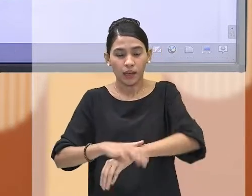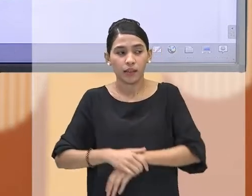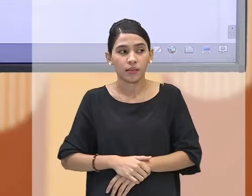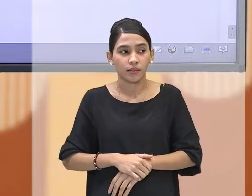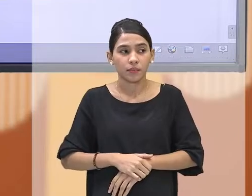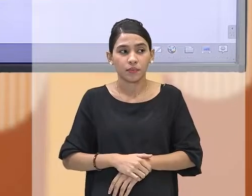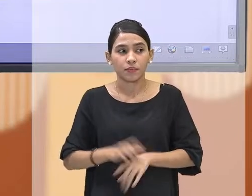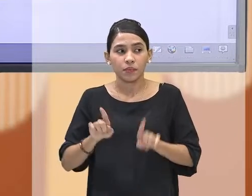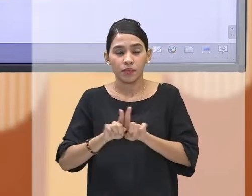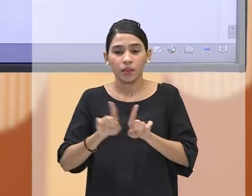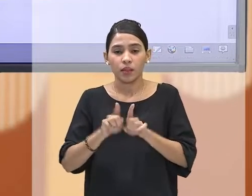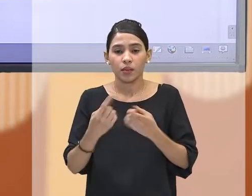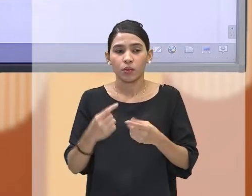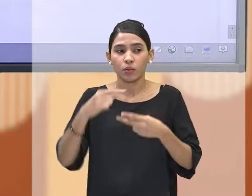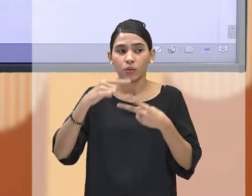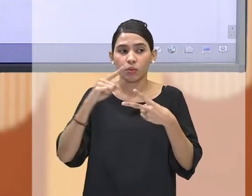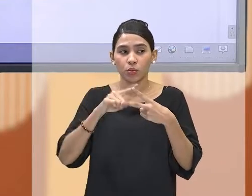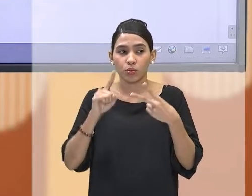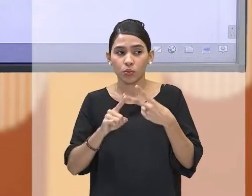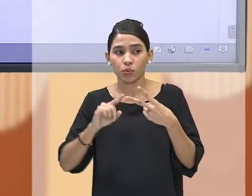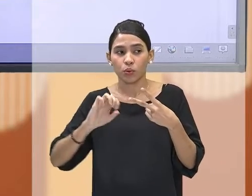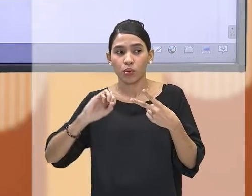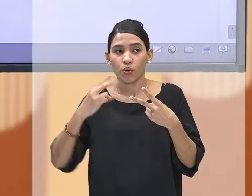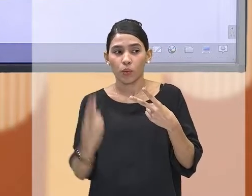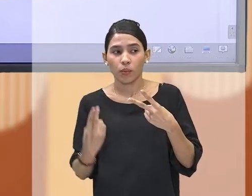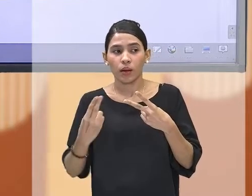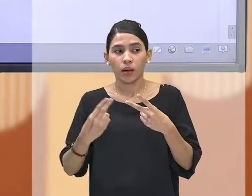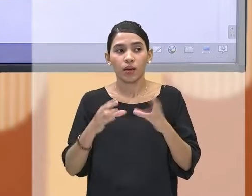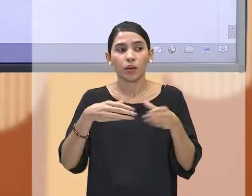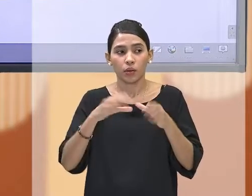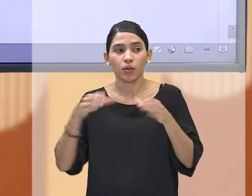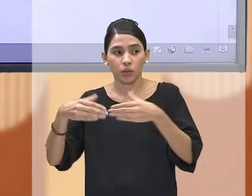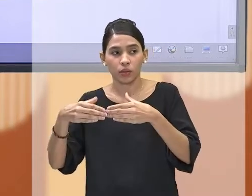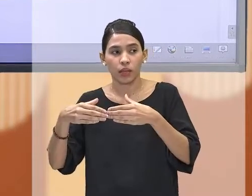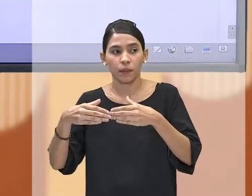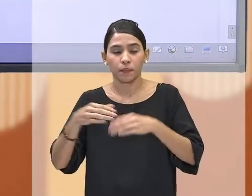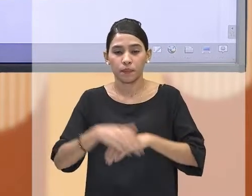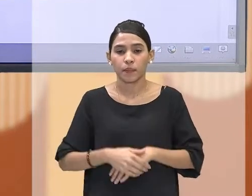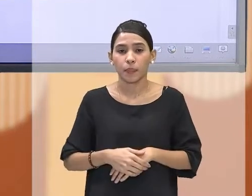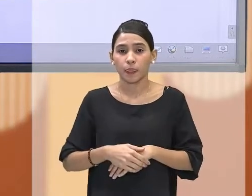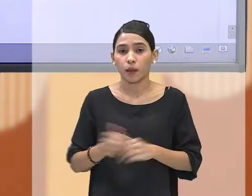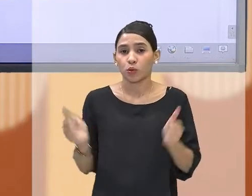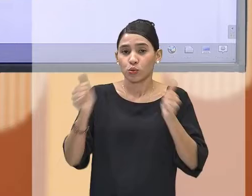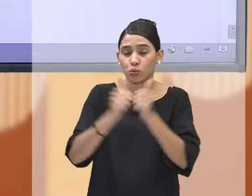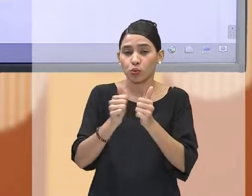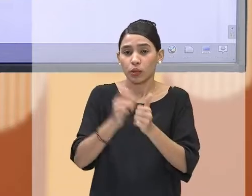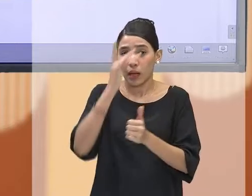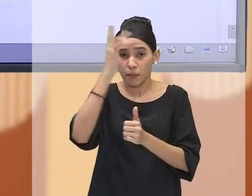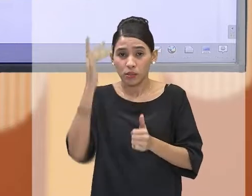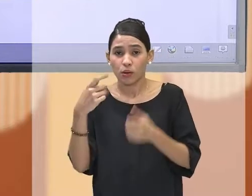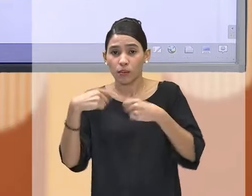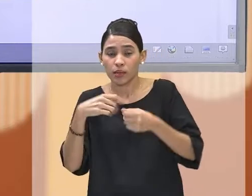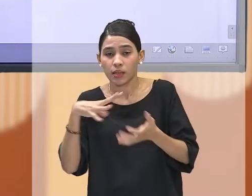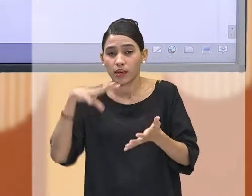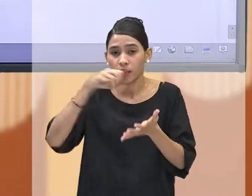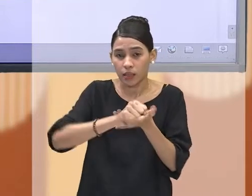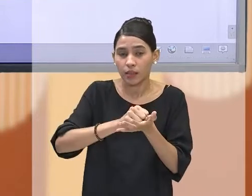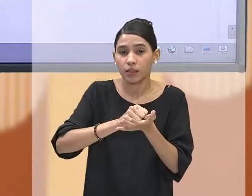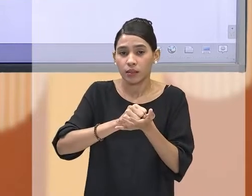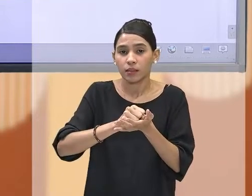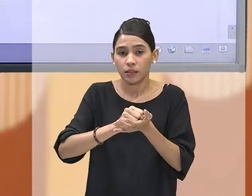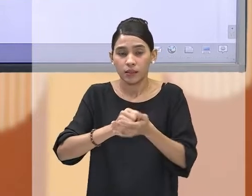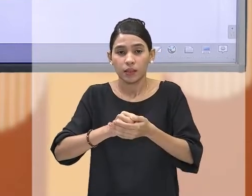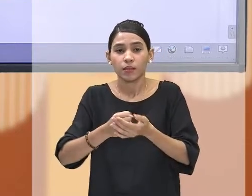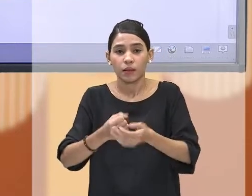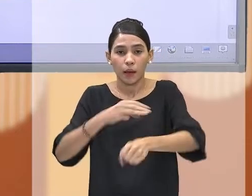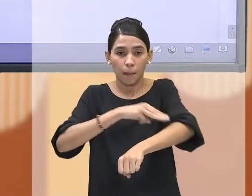etnias. Então, 2 ou mais etnias que estiverem juntas, a pessoa deveria se autodeclarar